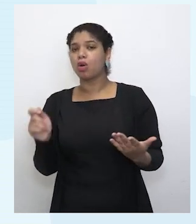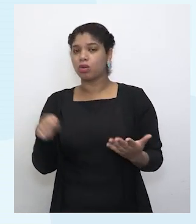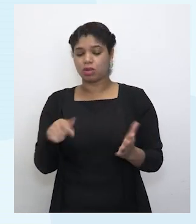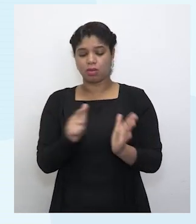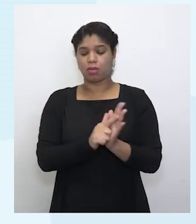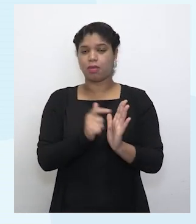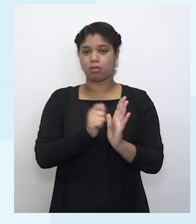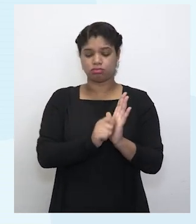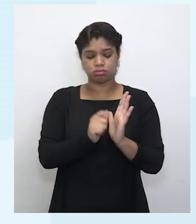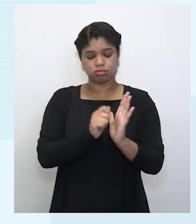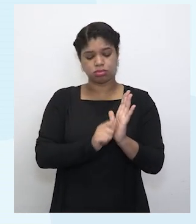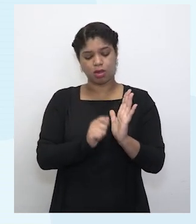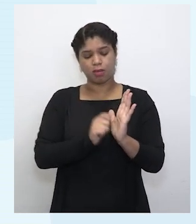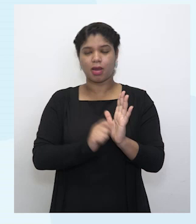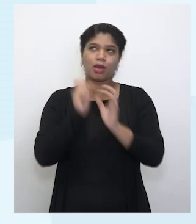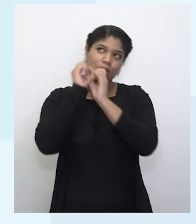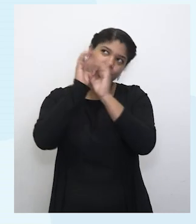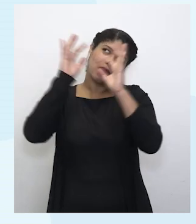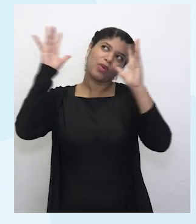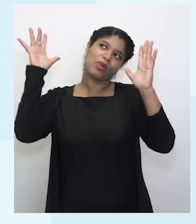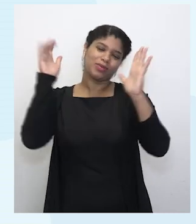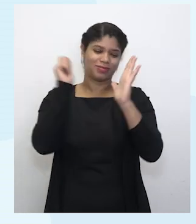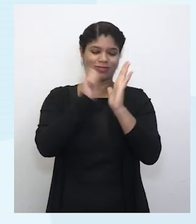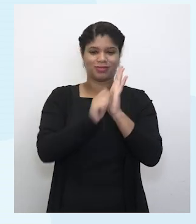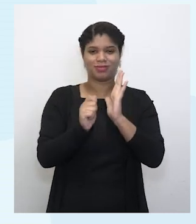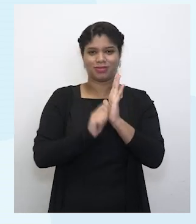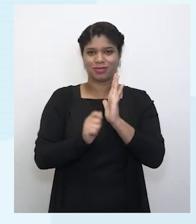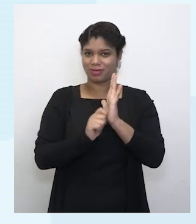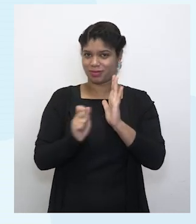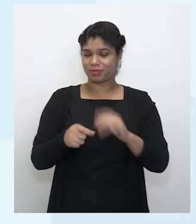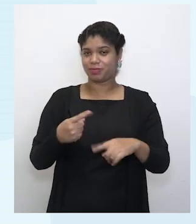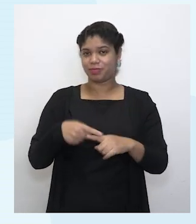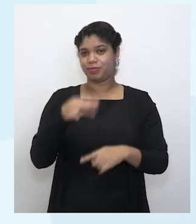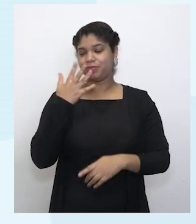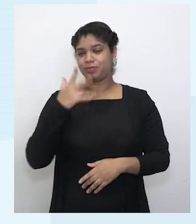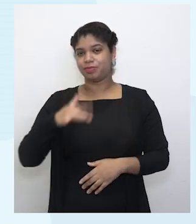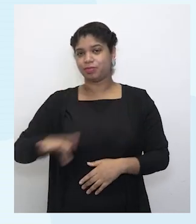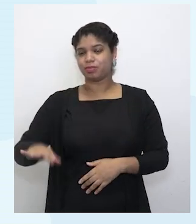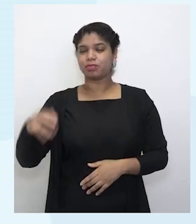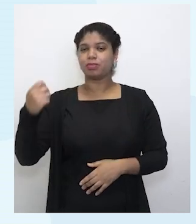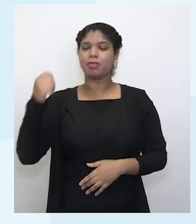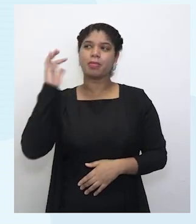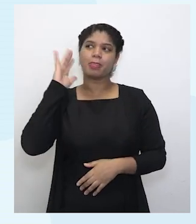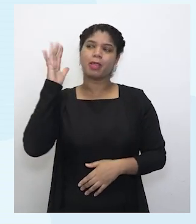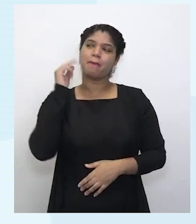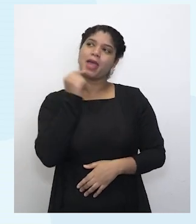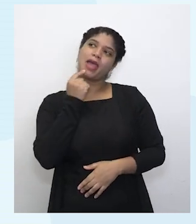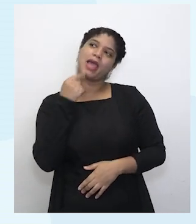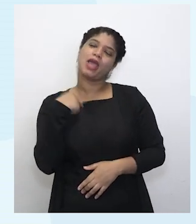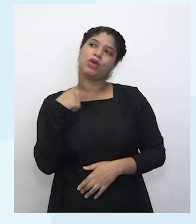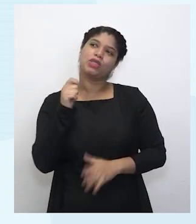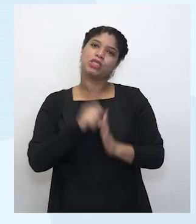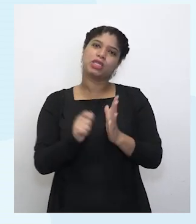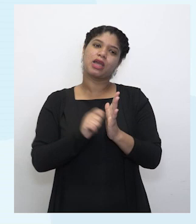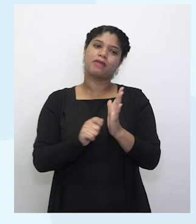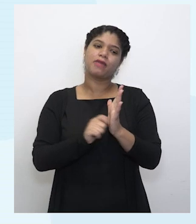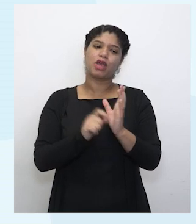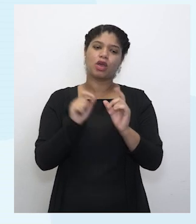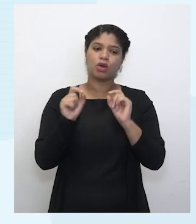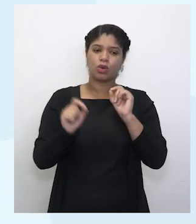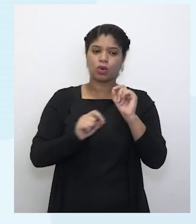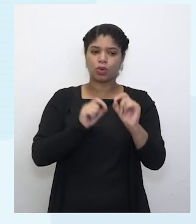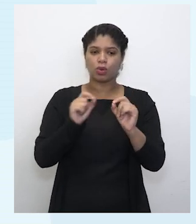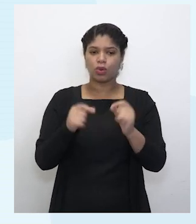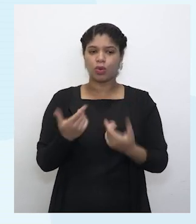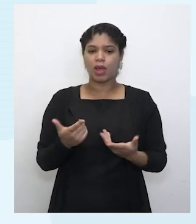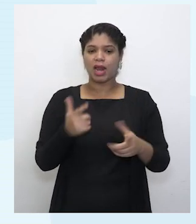papel aquilo que ele está escrevendo. Ou seja, a criança deve refletir sobre o que ela vai escrever. Ela precisa pensar em